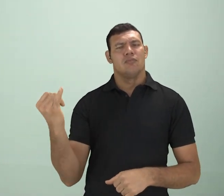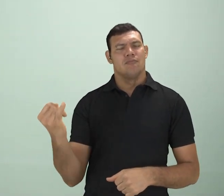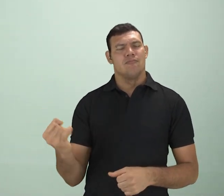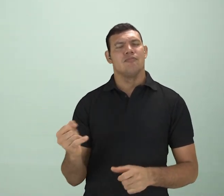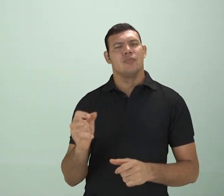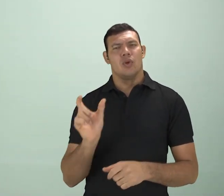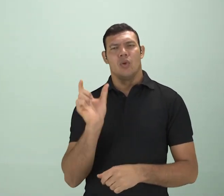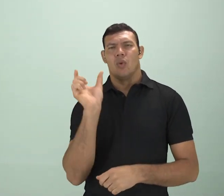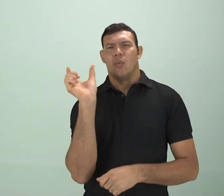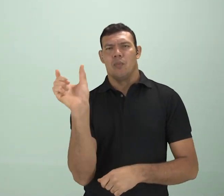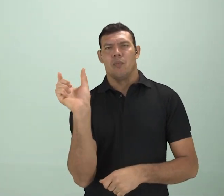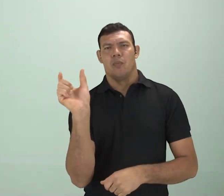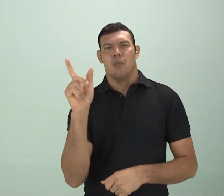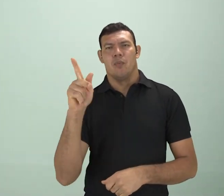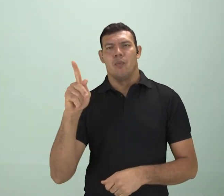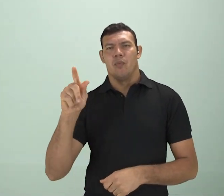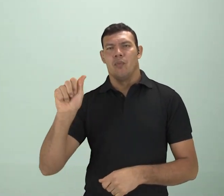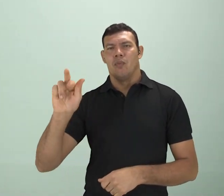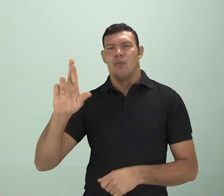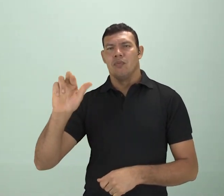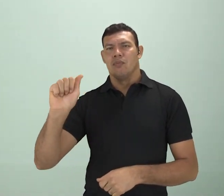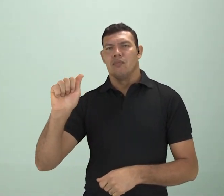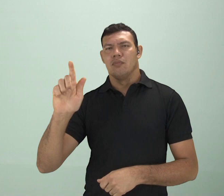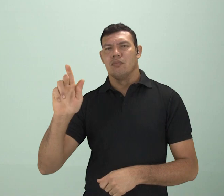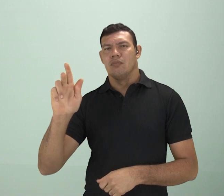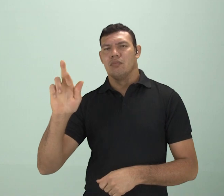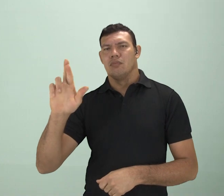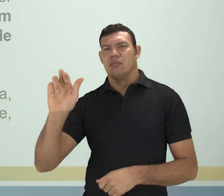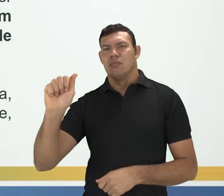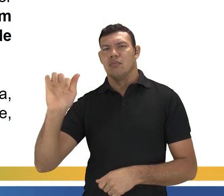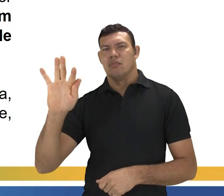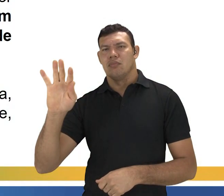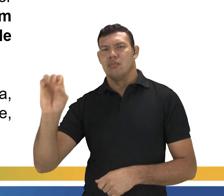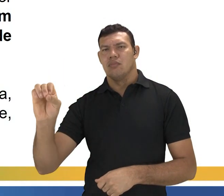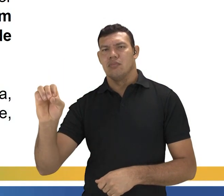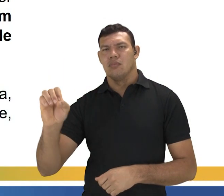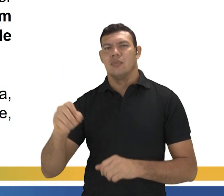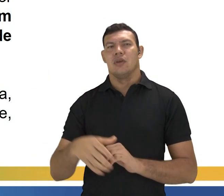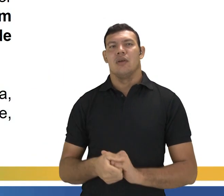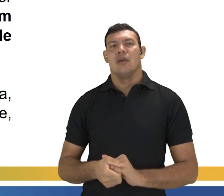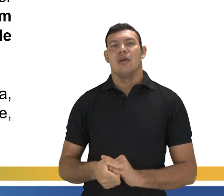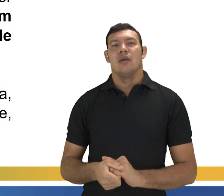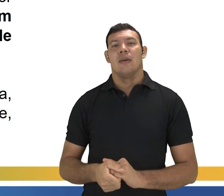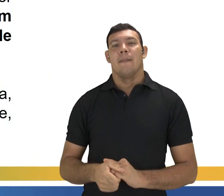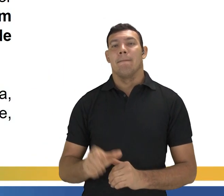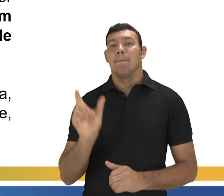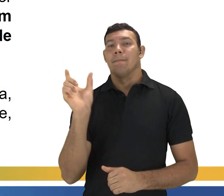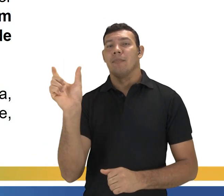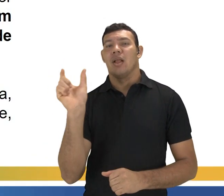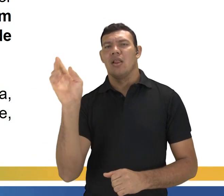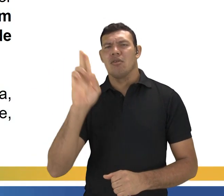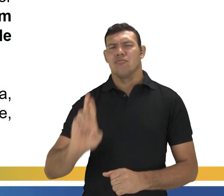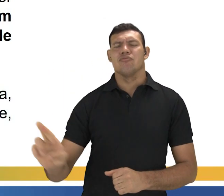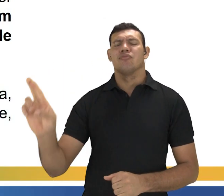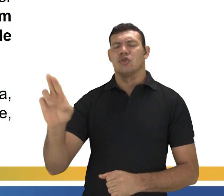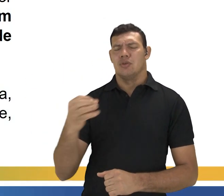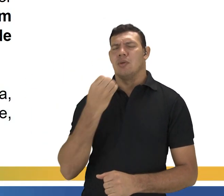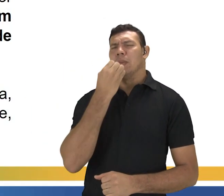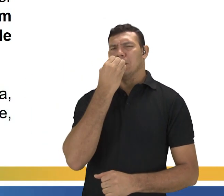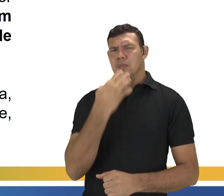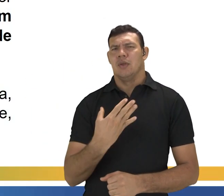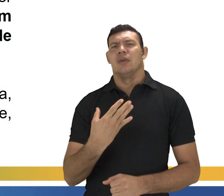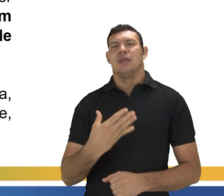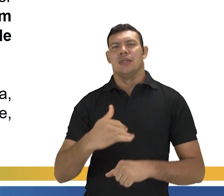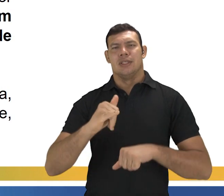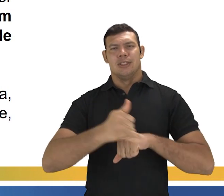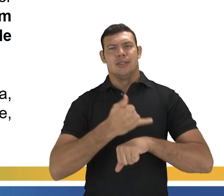específico quanto para os dois parágrafos, se você fizer essa divisão. Alguns operadores argumentativos que funcionam muito bem para